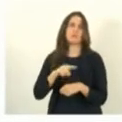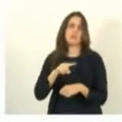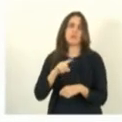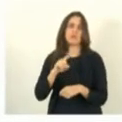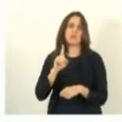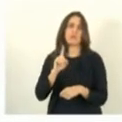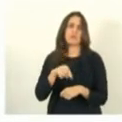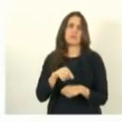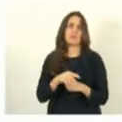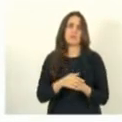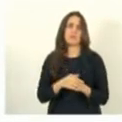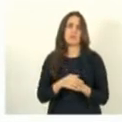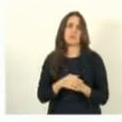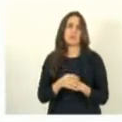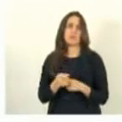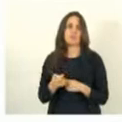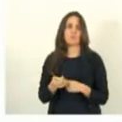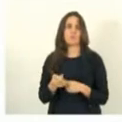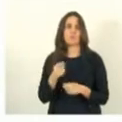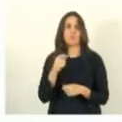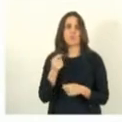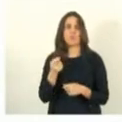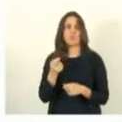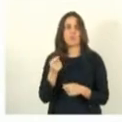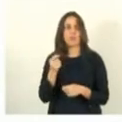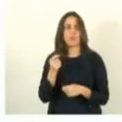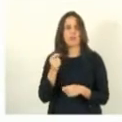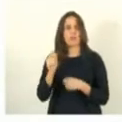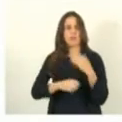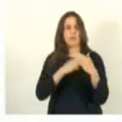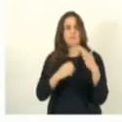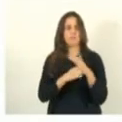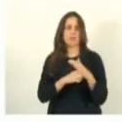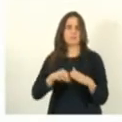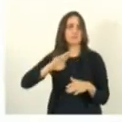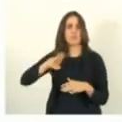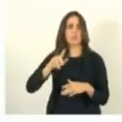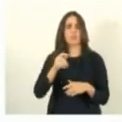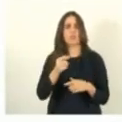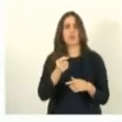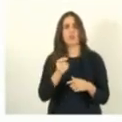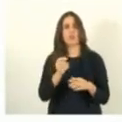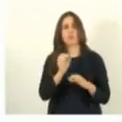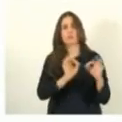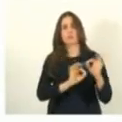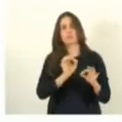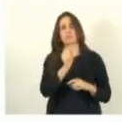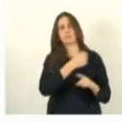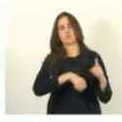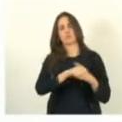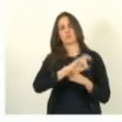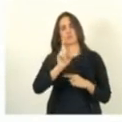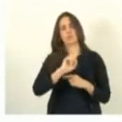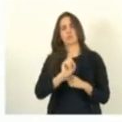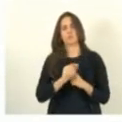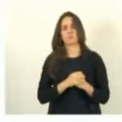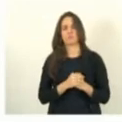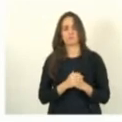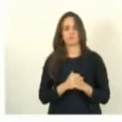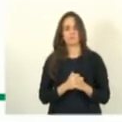uma empresa administrando um hospital. Não me parece uma organização social. Uma organização social tem